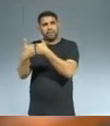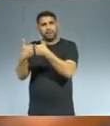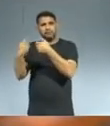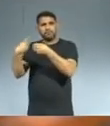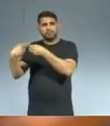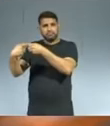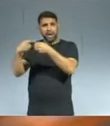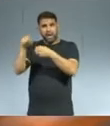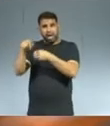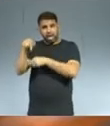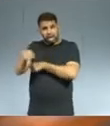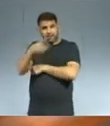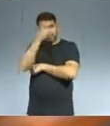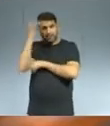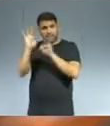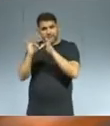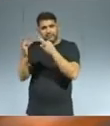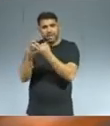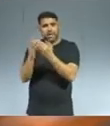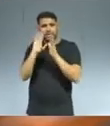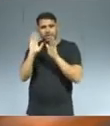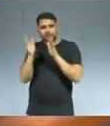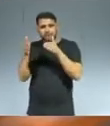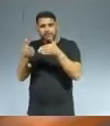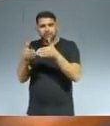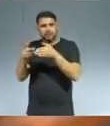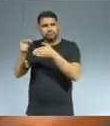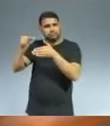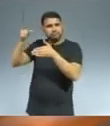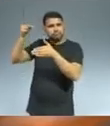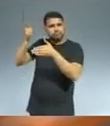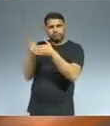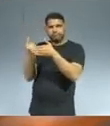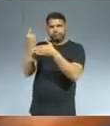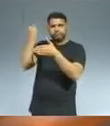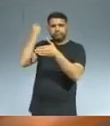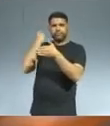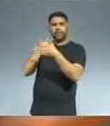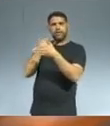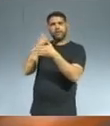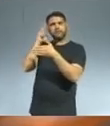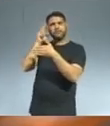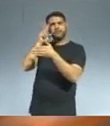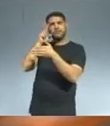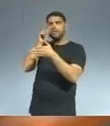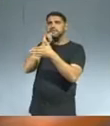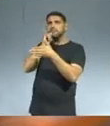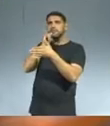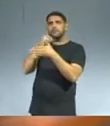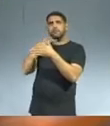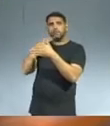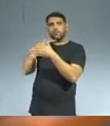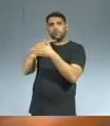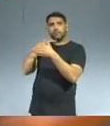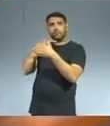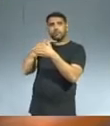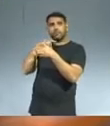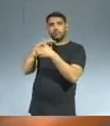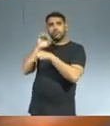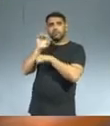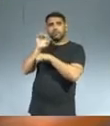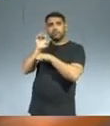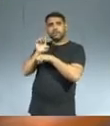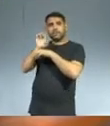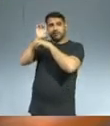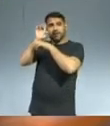a Então essas pessoas na se nós voltarmos um pouquinho no tempo atrás né no estado que eu vivo que